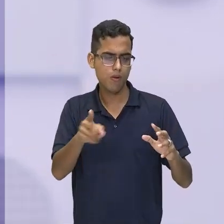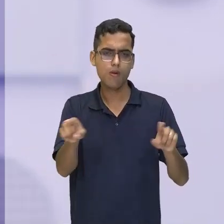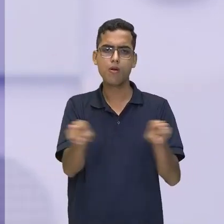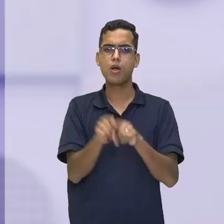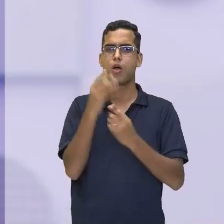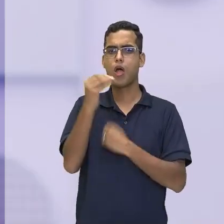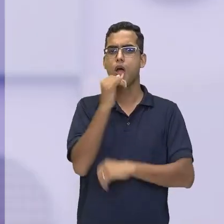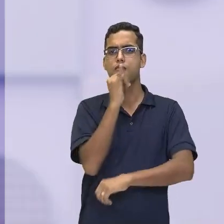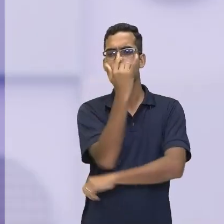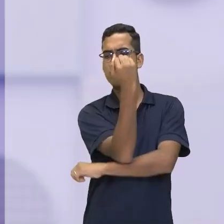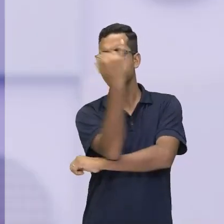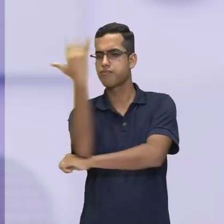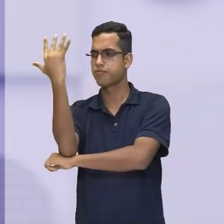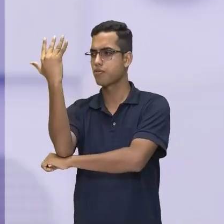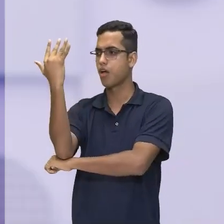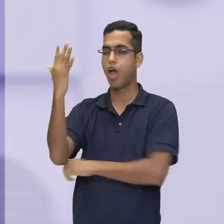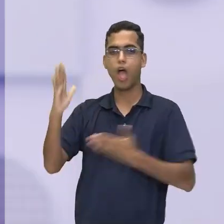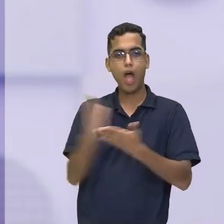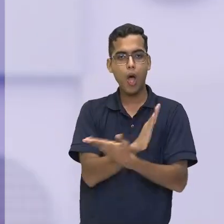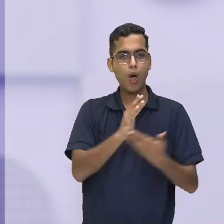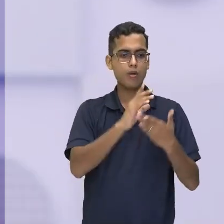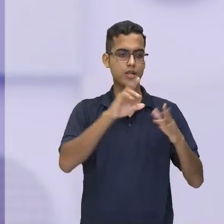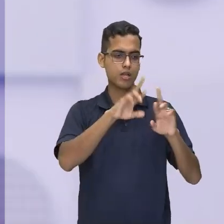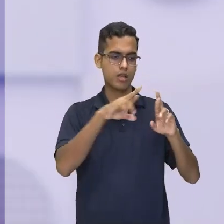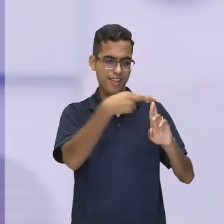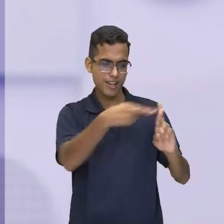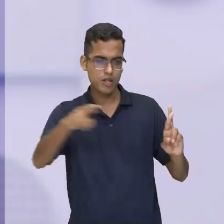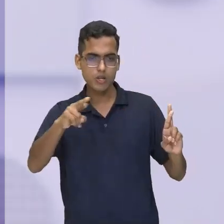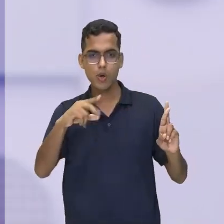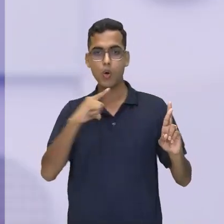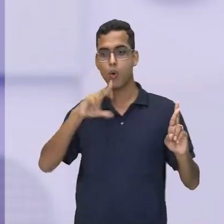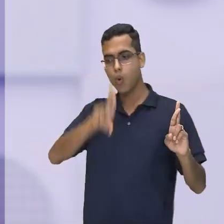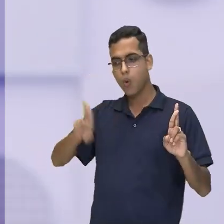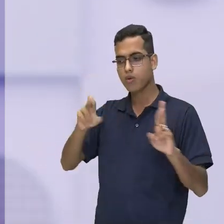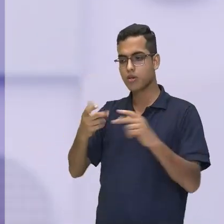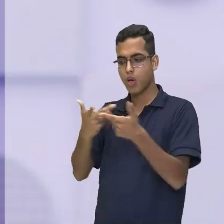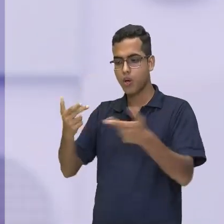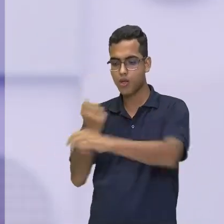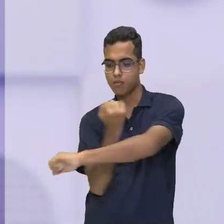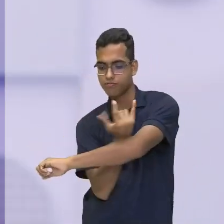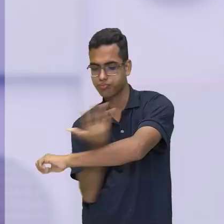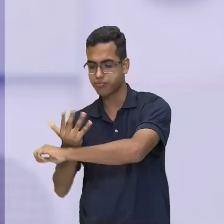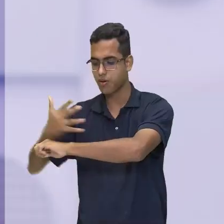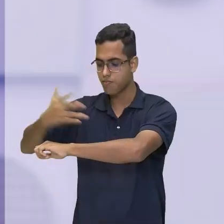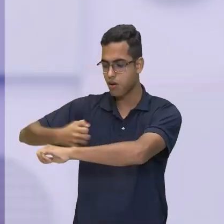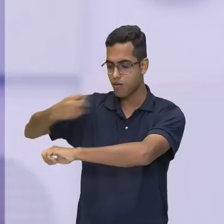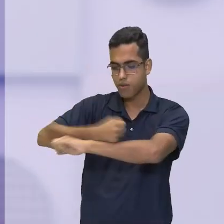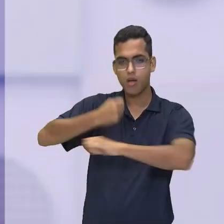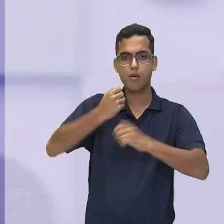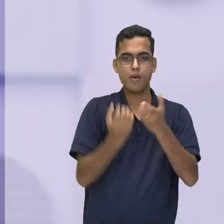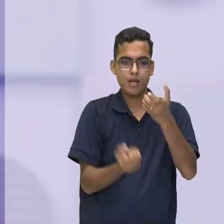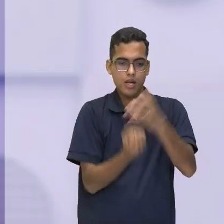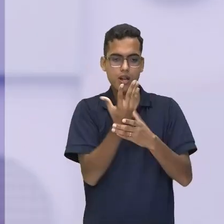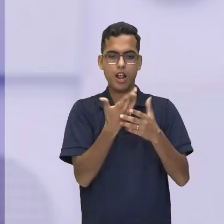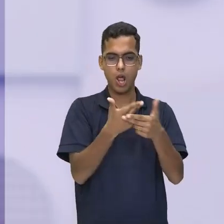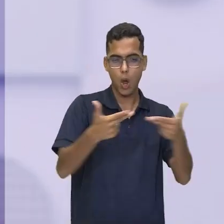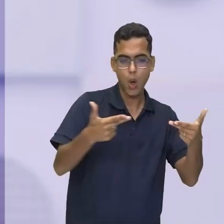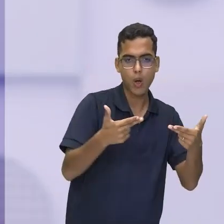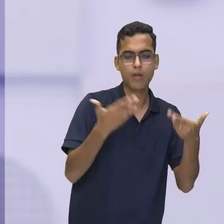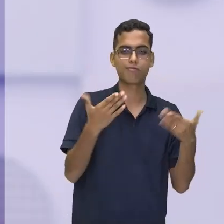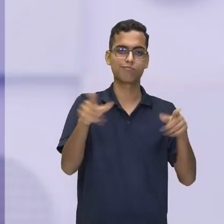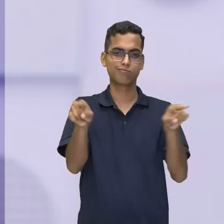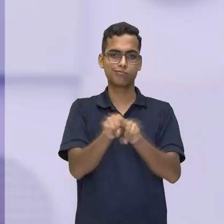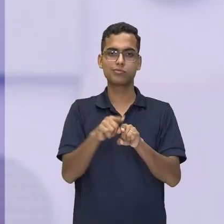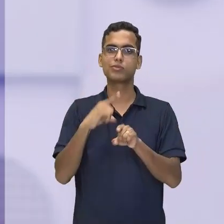essas religiões vão fazer? Para que a gente entenda isso, entenda melhor isso, vamos escutar aí essa